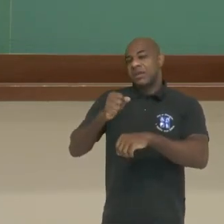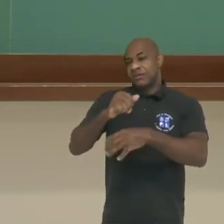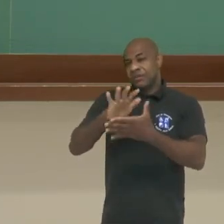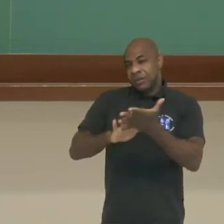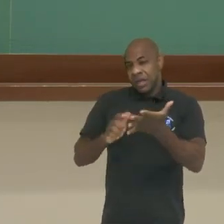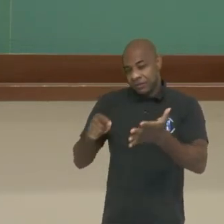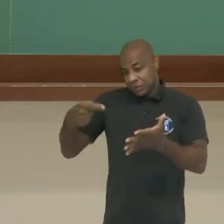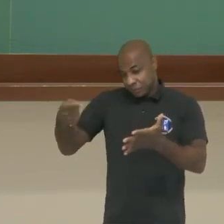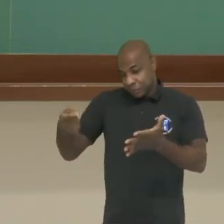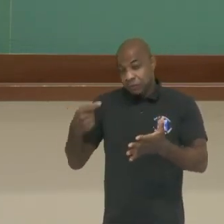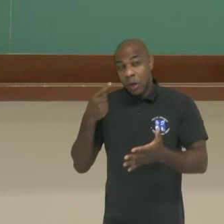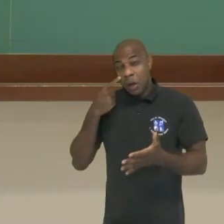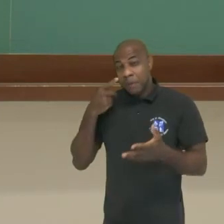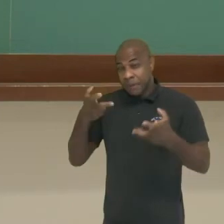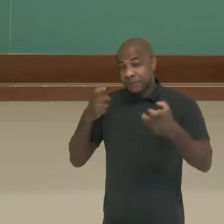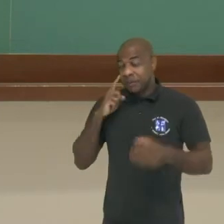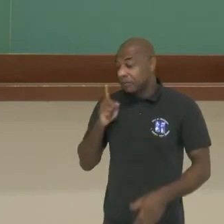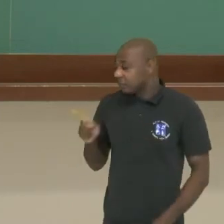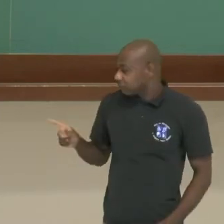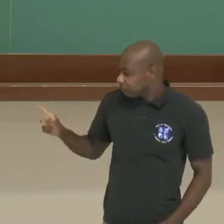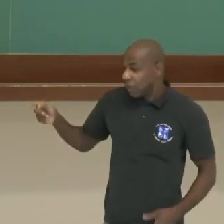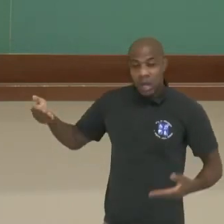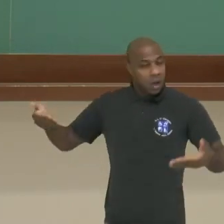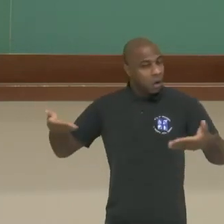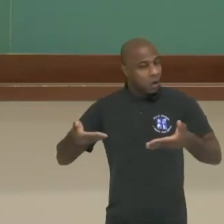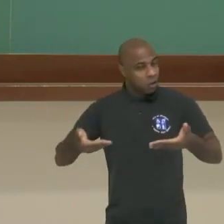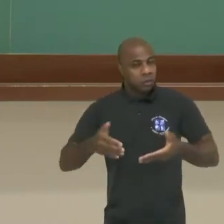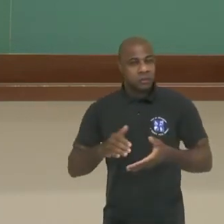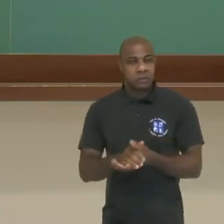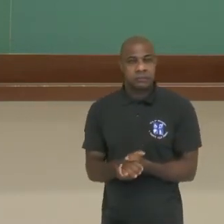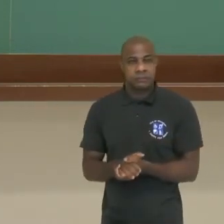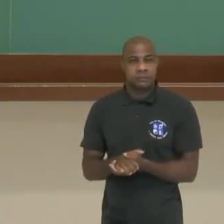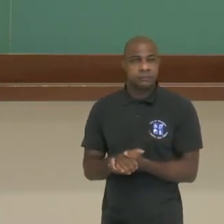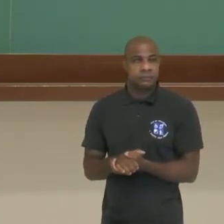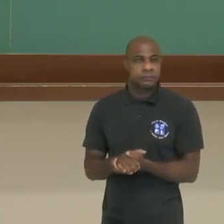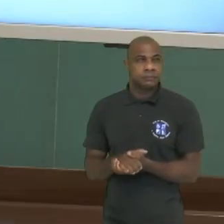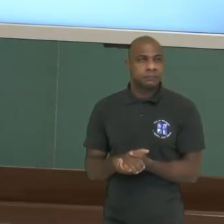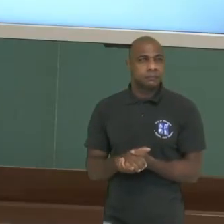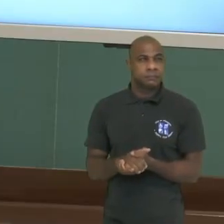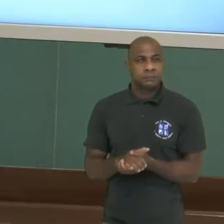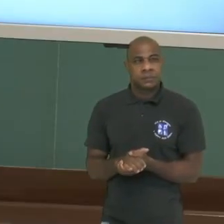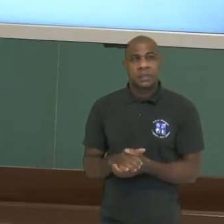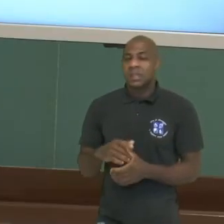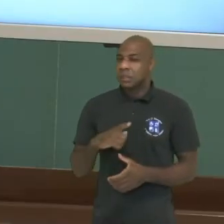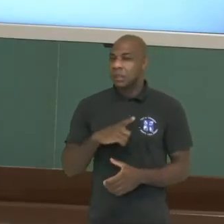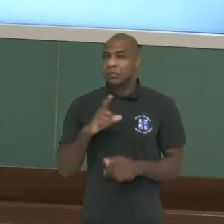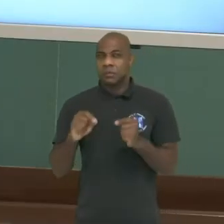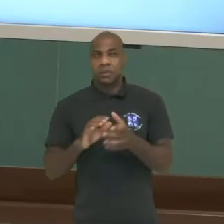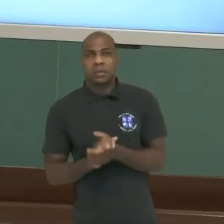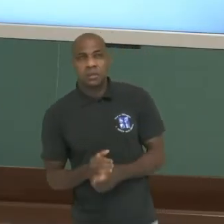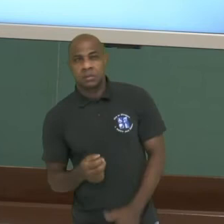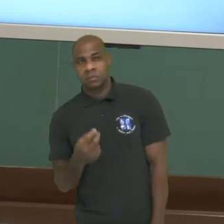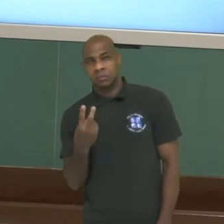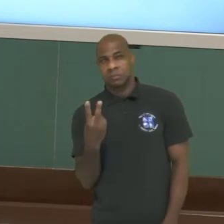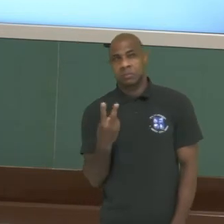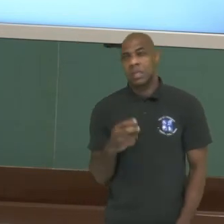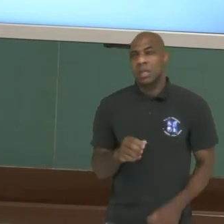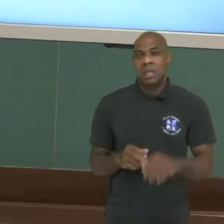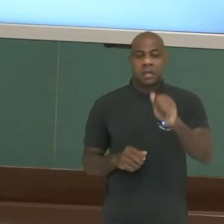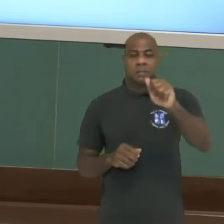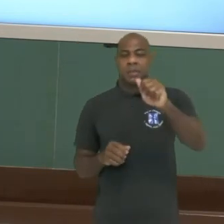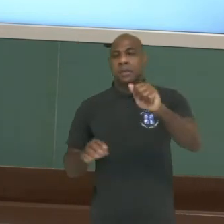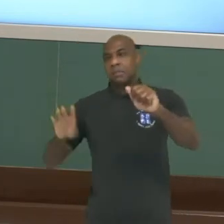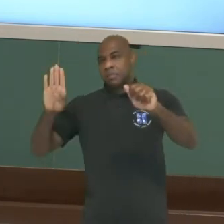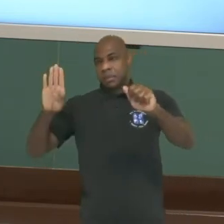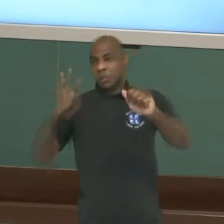vocês conseguirem resolver. Vamos lá conferir então o que vocês produziram? Então nós temos dois pontos, o ponto A e o